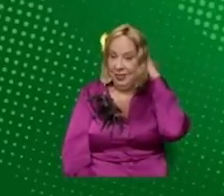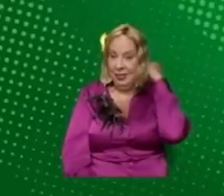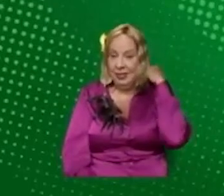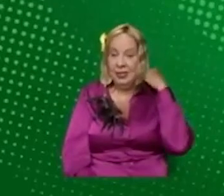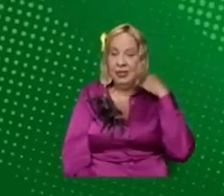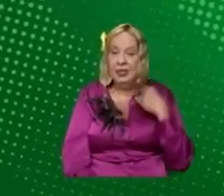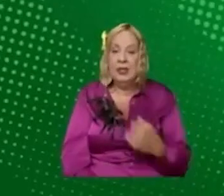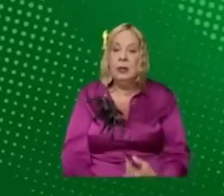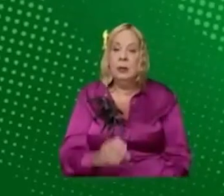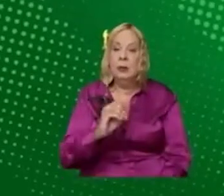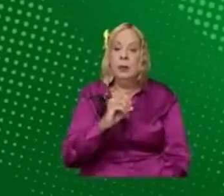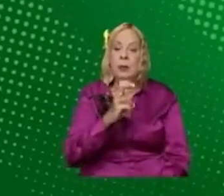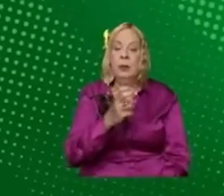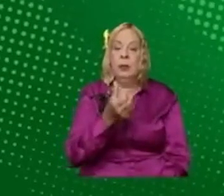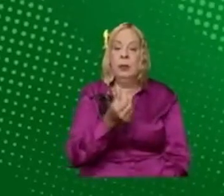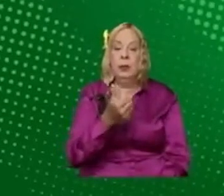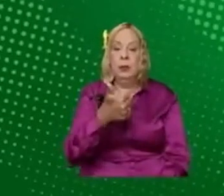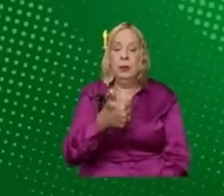aqui, aplicativo